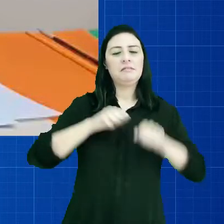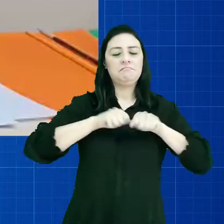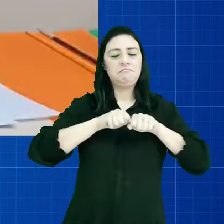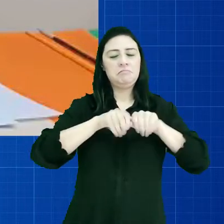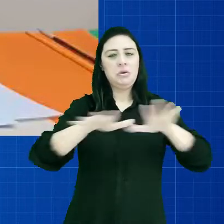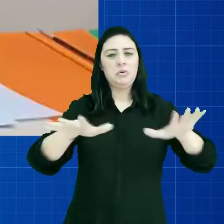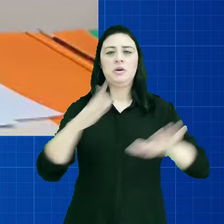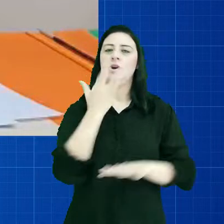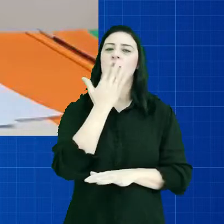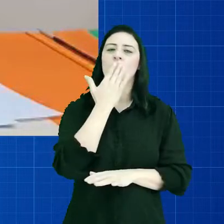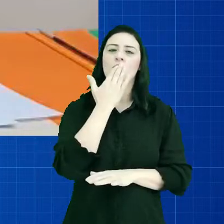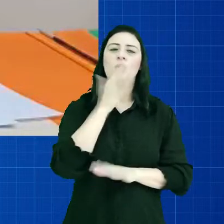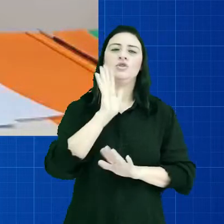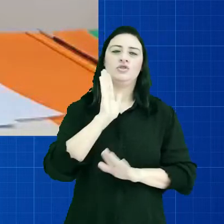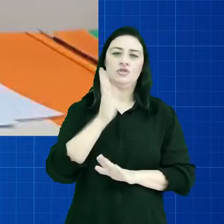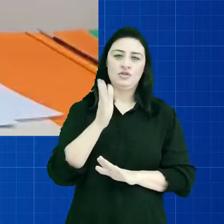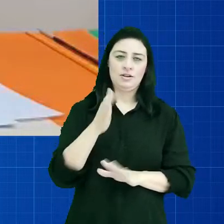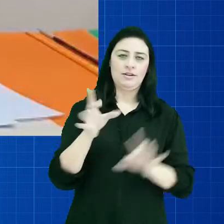Bastante aqui.